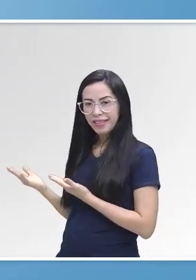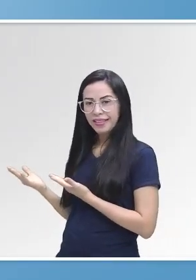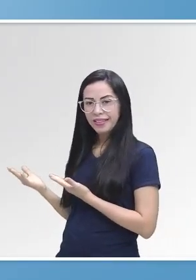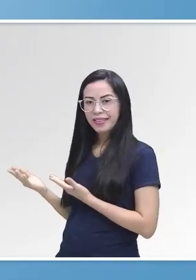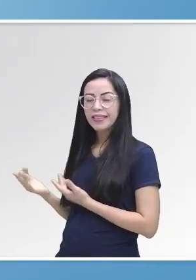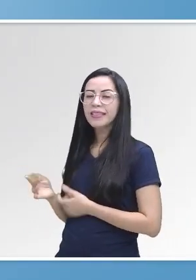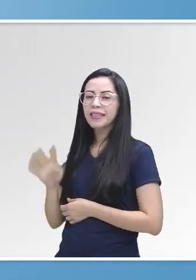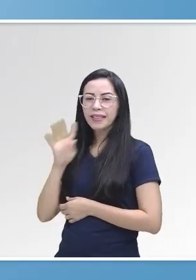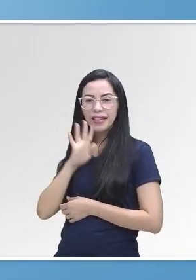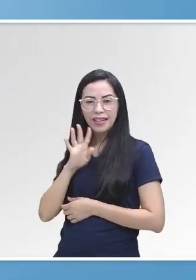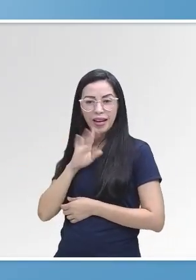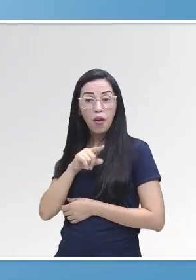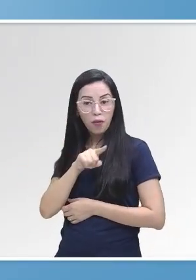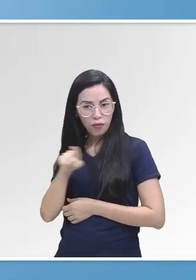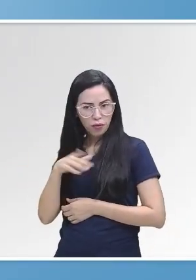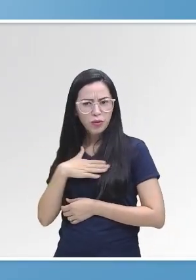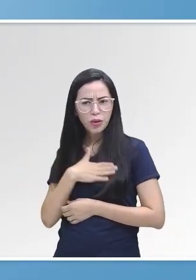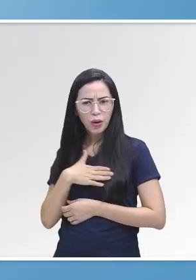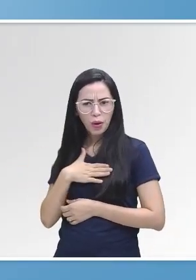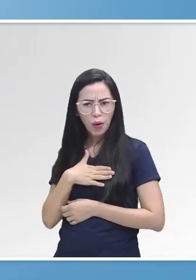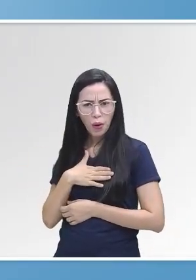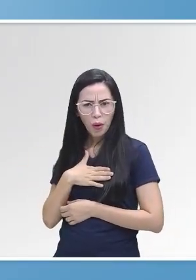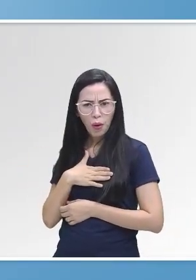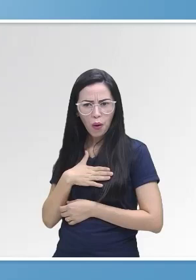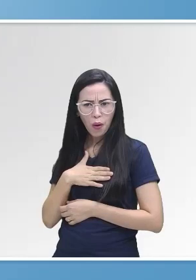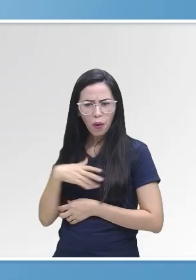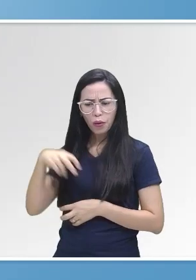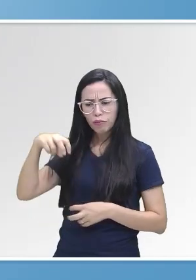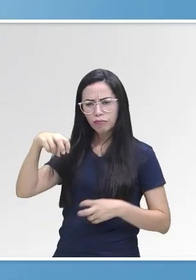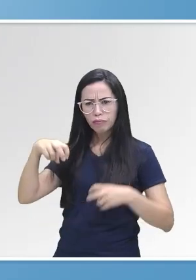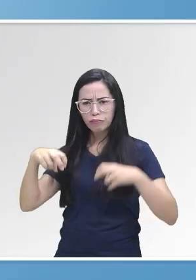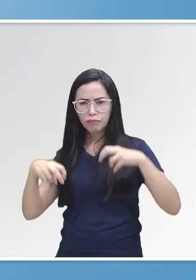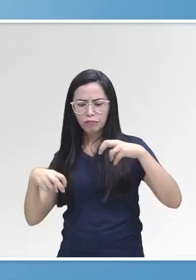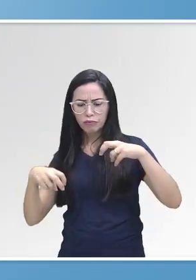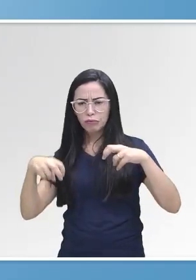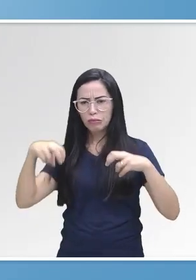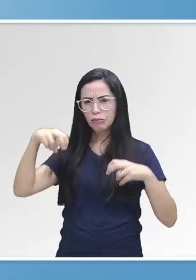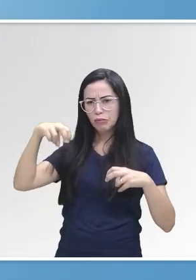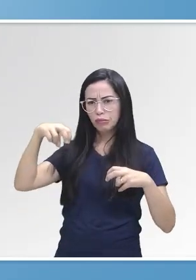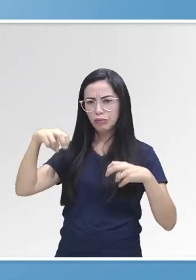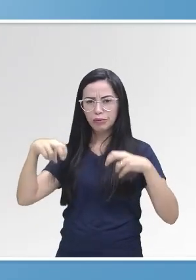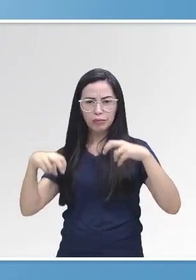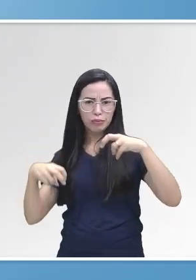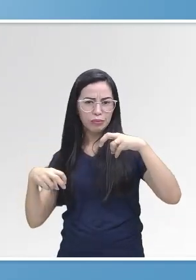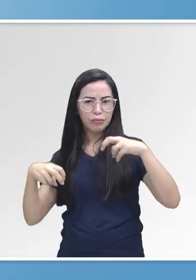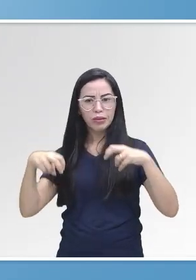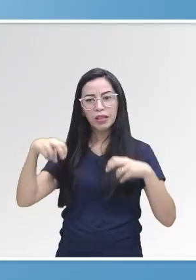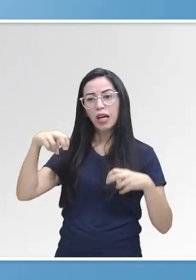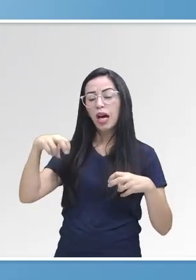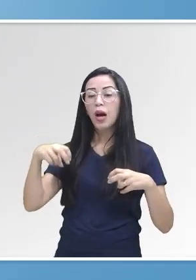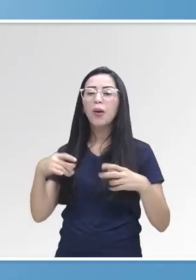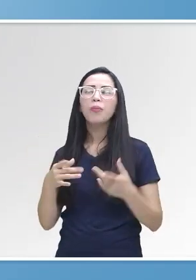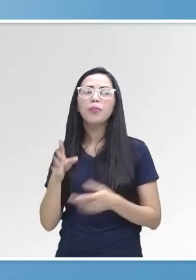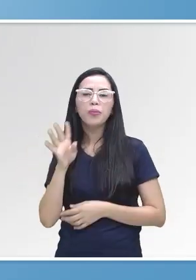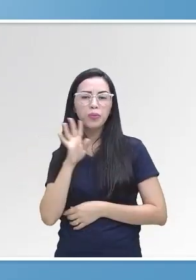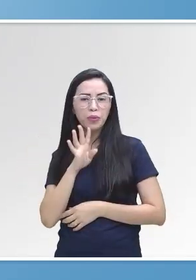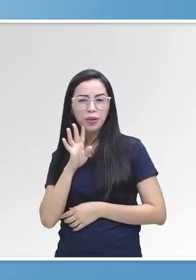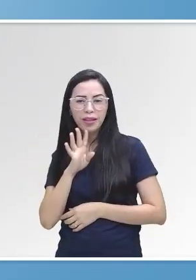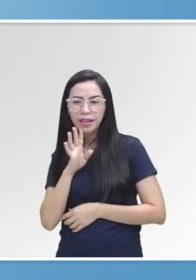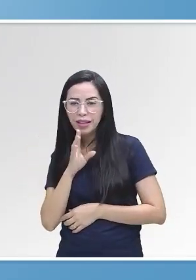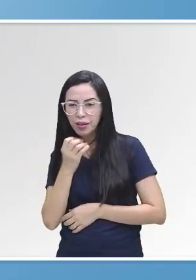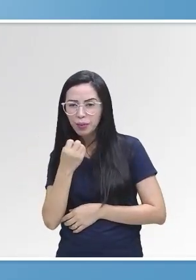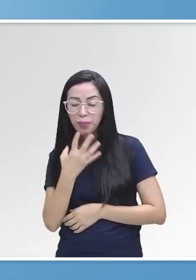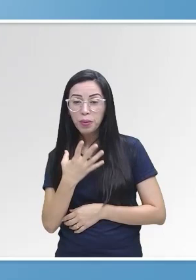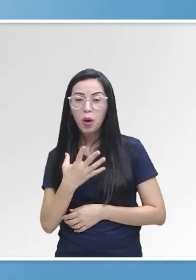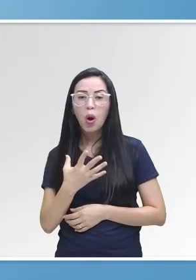gangorra quem gosta Vou colar diante dessa aí você só vem você desce coleguinhas ó é legal nós ficar nessa